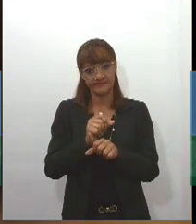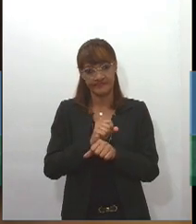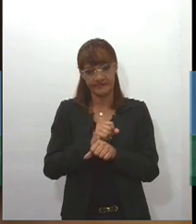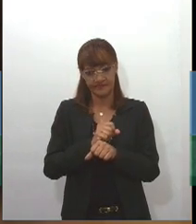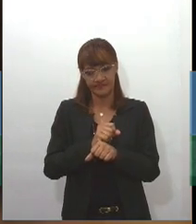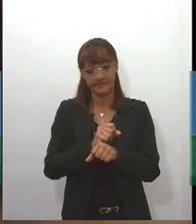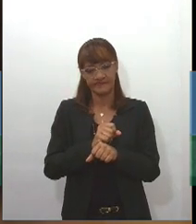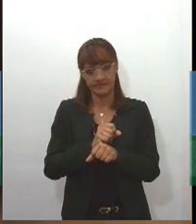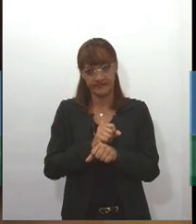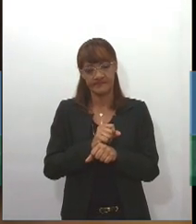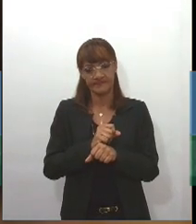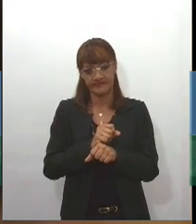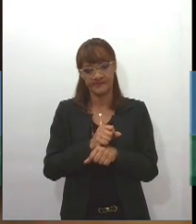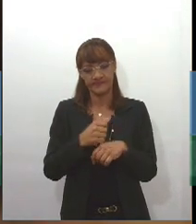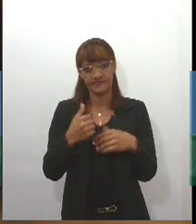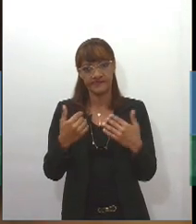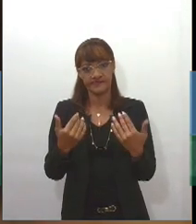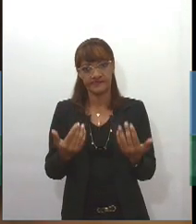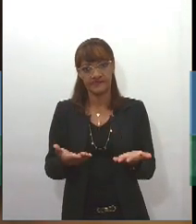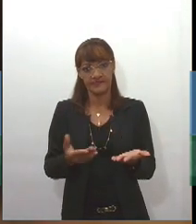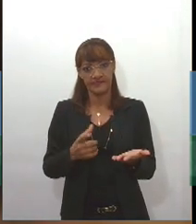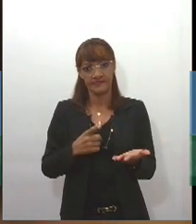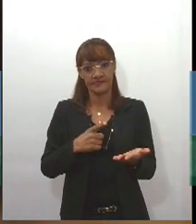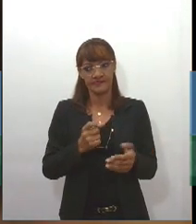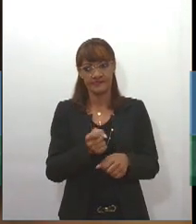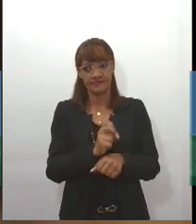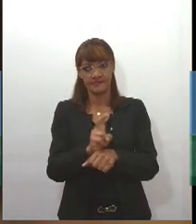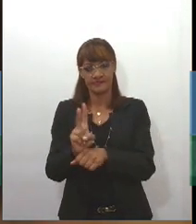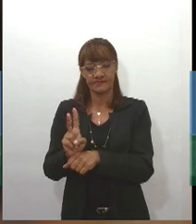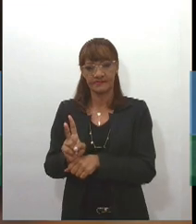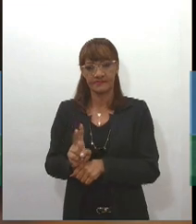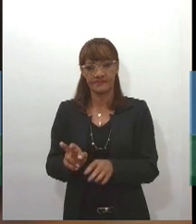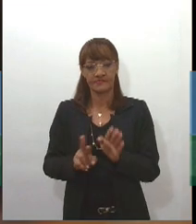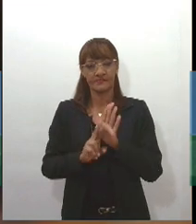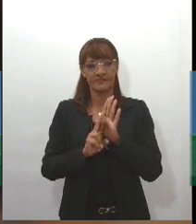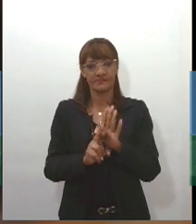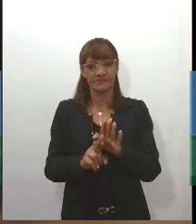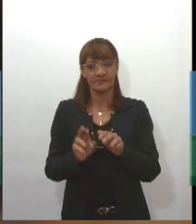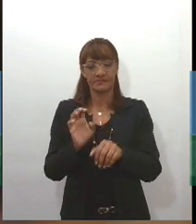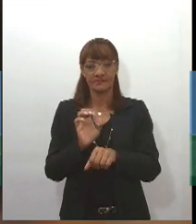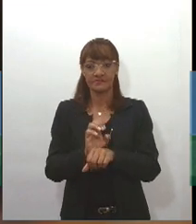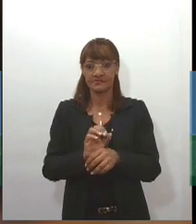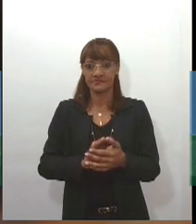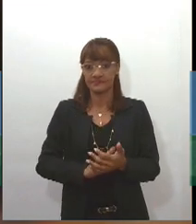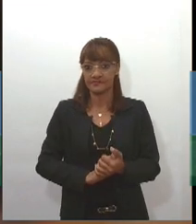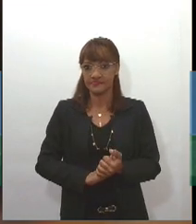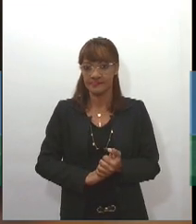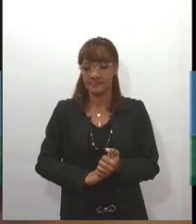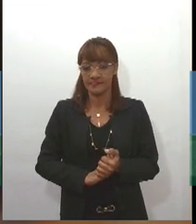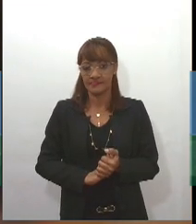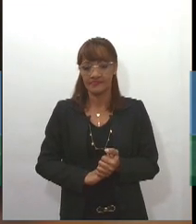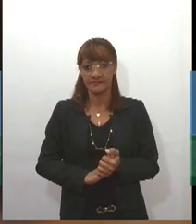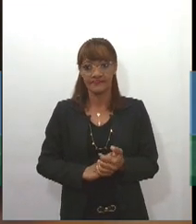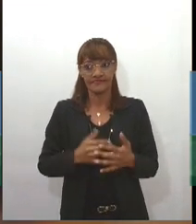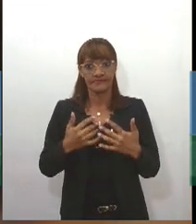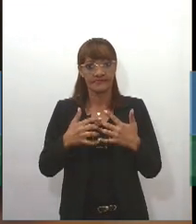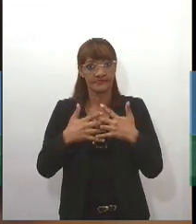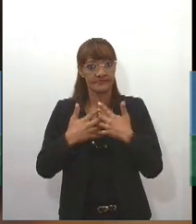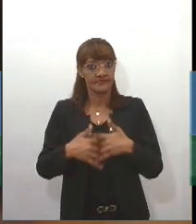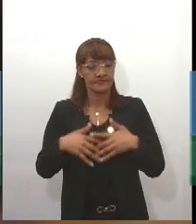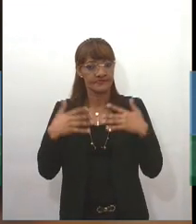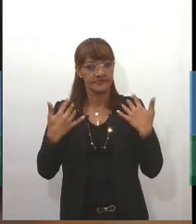do rol de auditores fiscais e representantes de estados e municípios isso é muito complexo de novo é uma